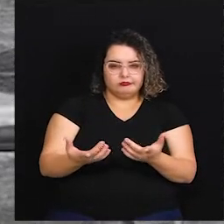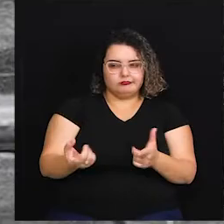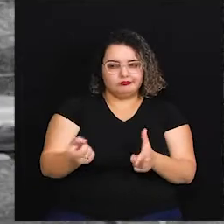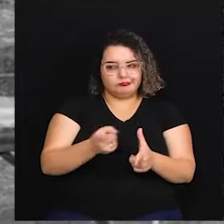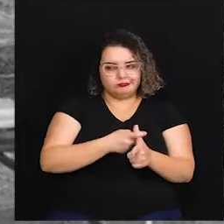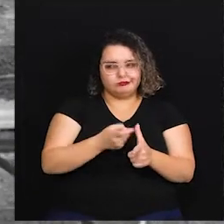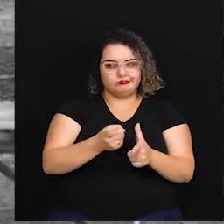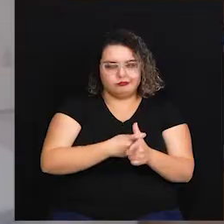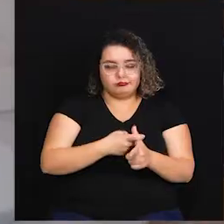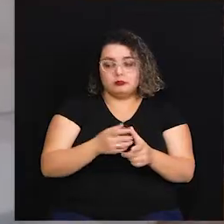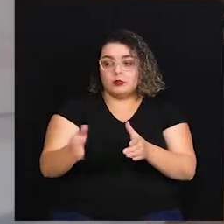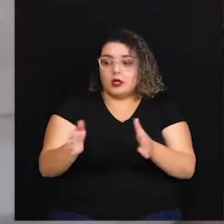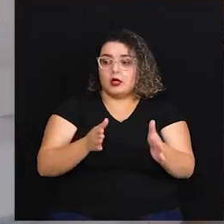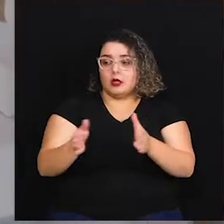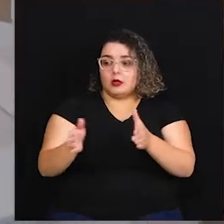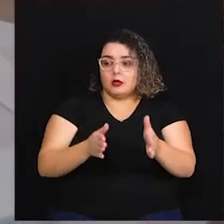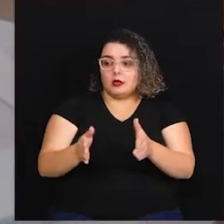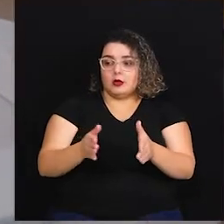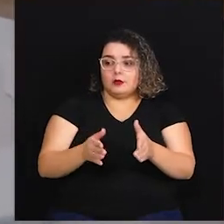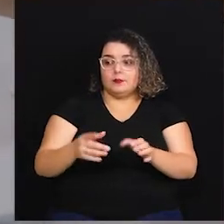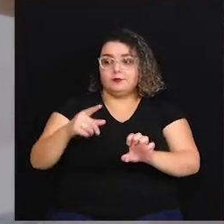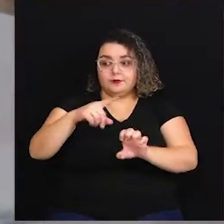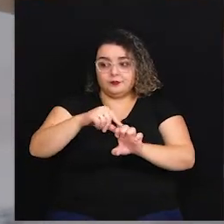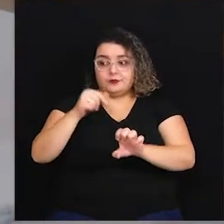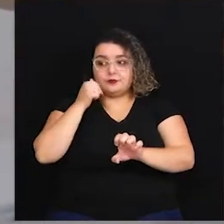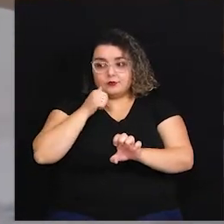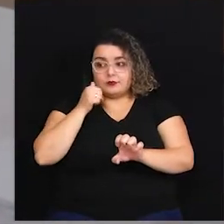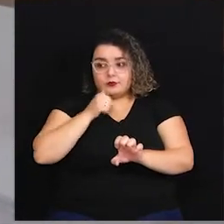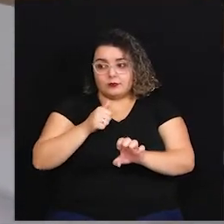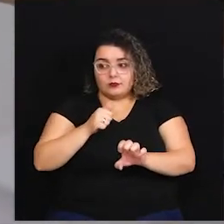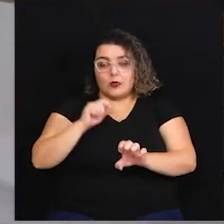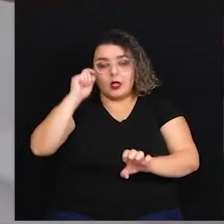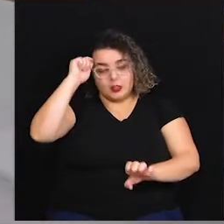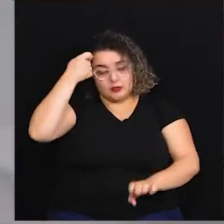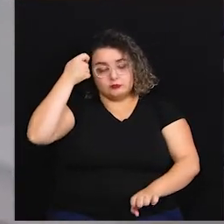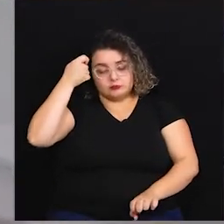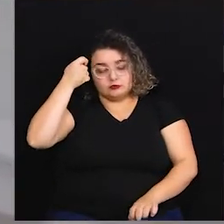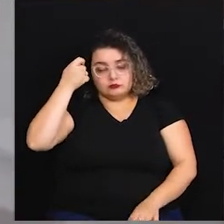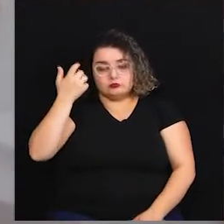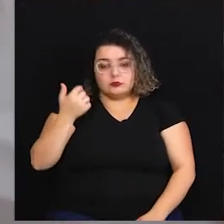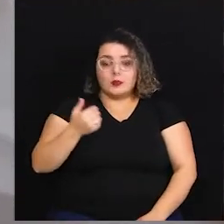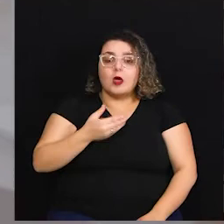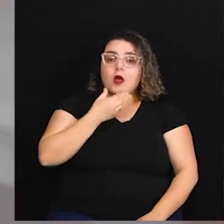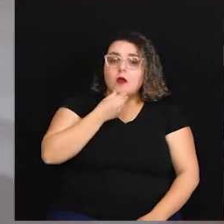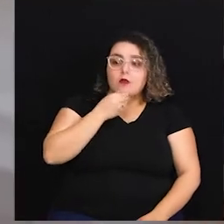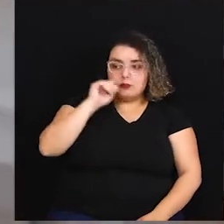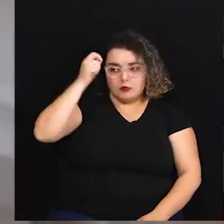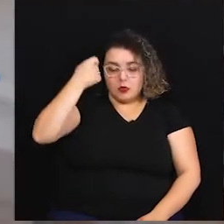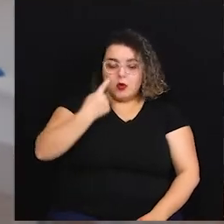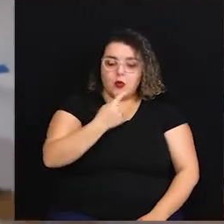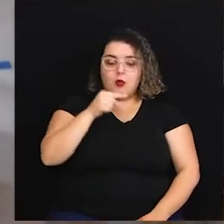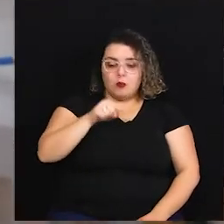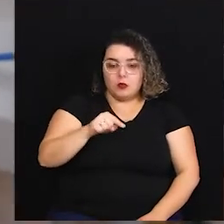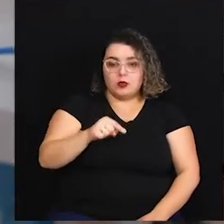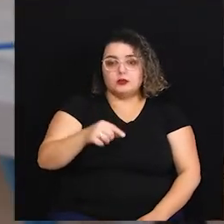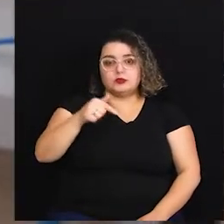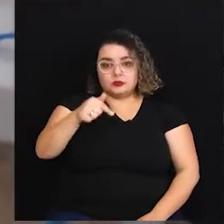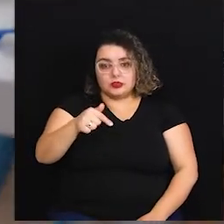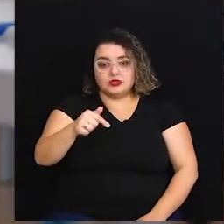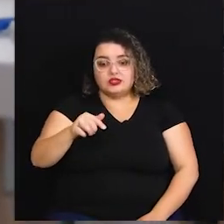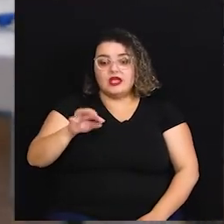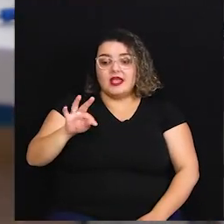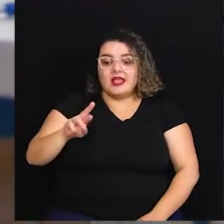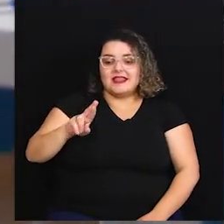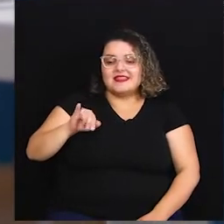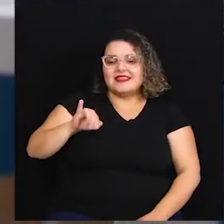um endividamento. Atualmente, empreendedoras e empreendedores negros movimentam 1,7 trilhão